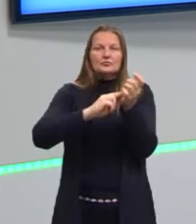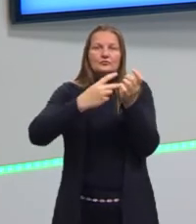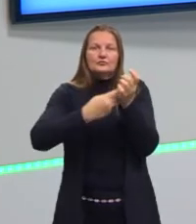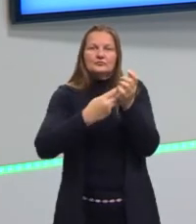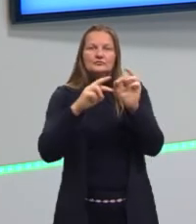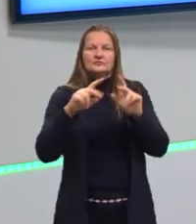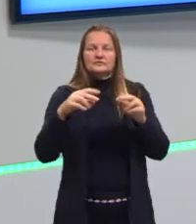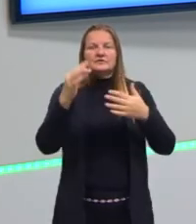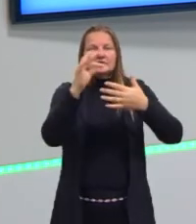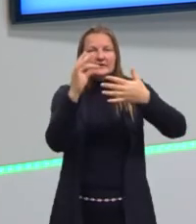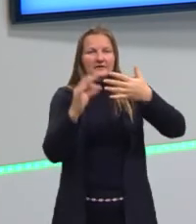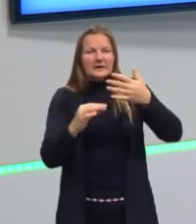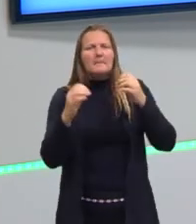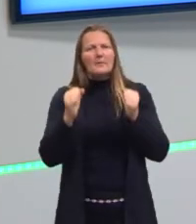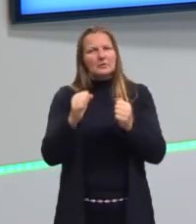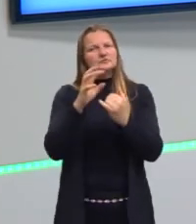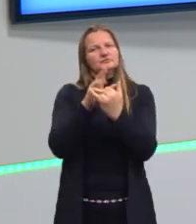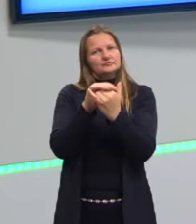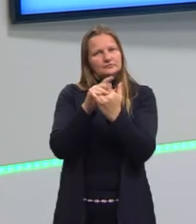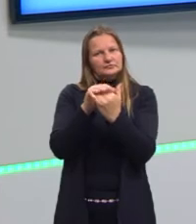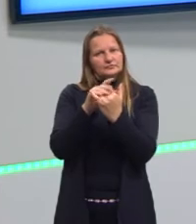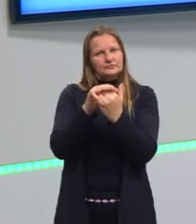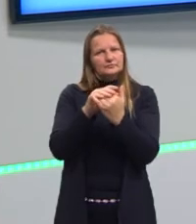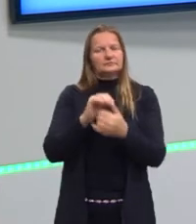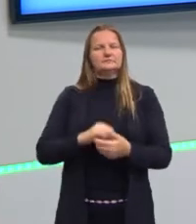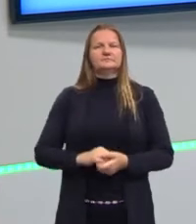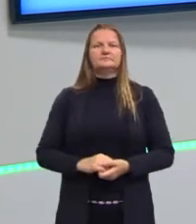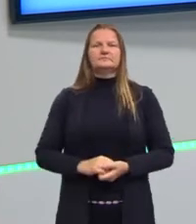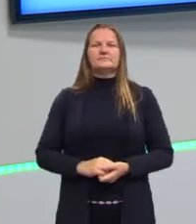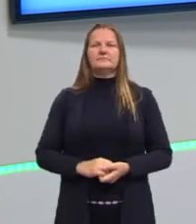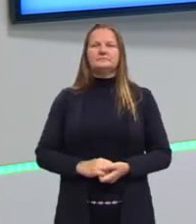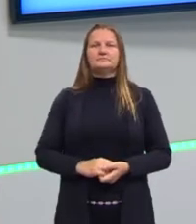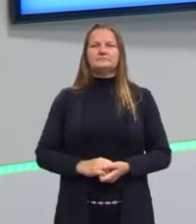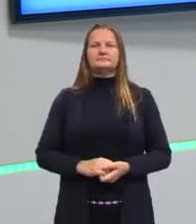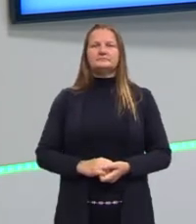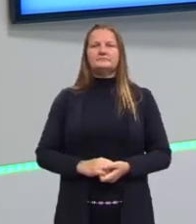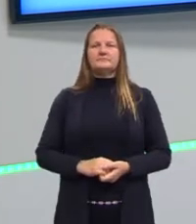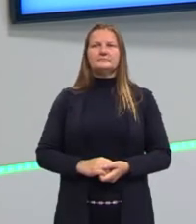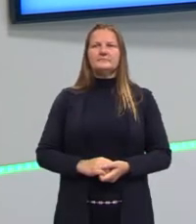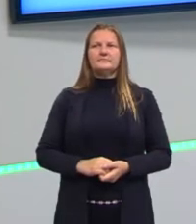detalhezinhos mas que tu pode conferir também no canal do YouTube então